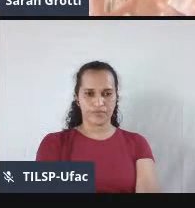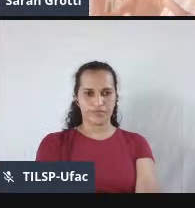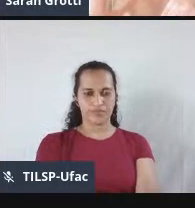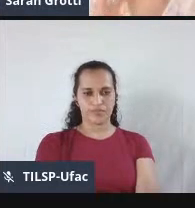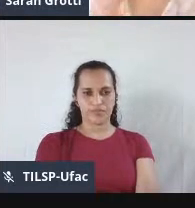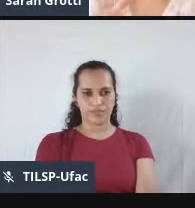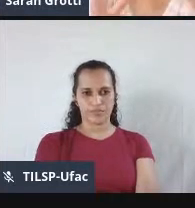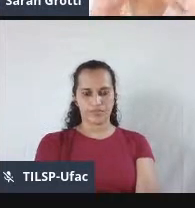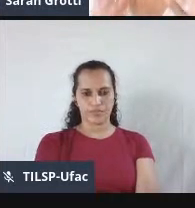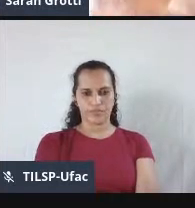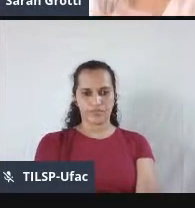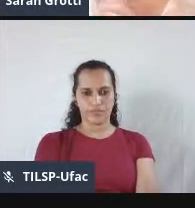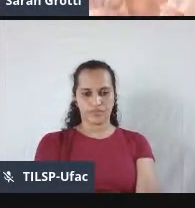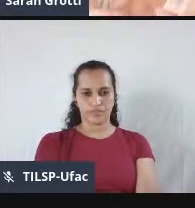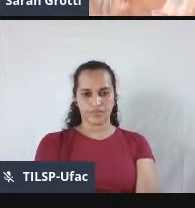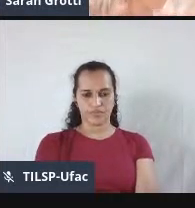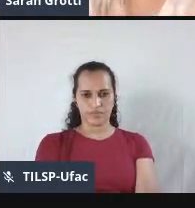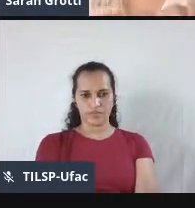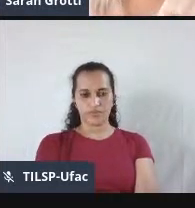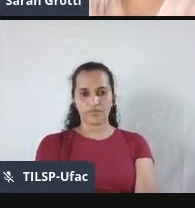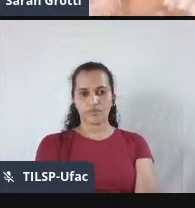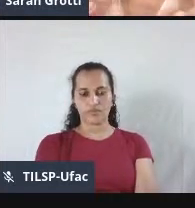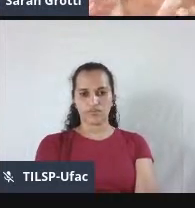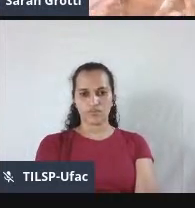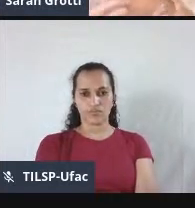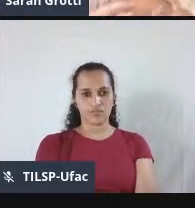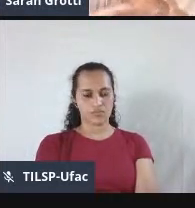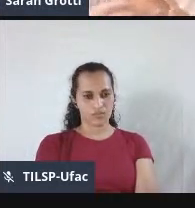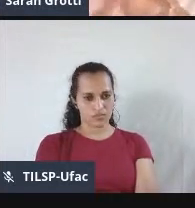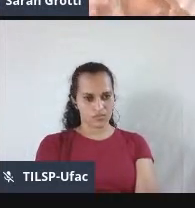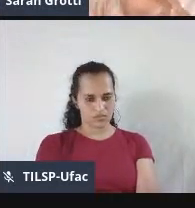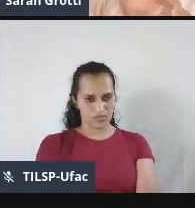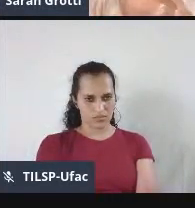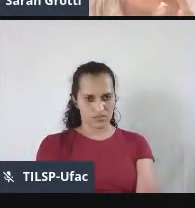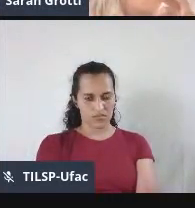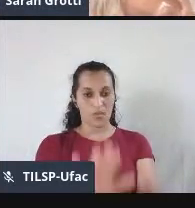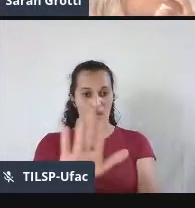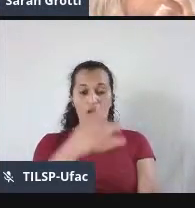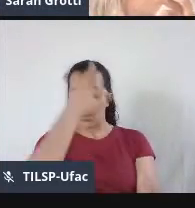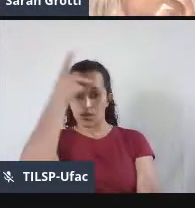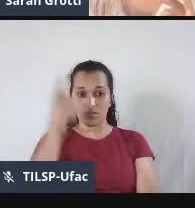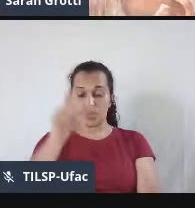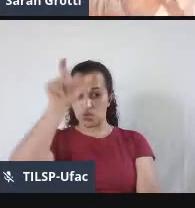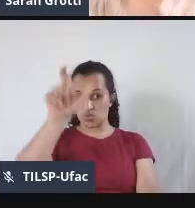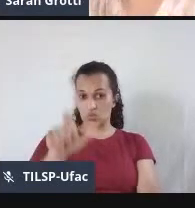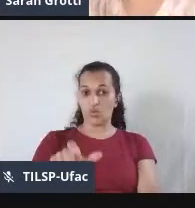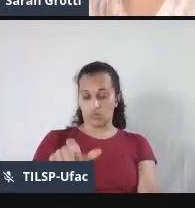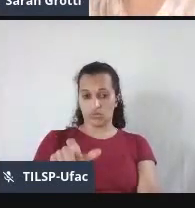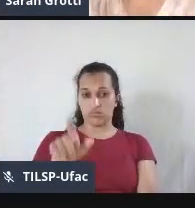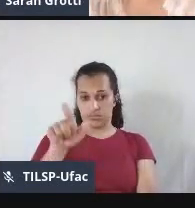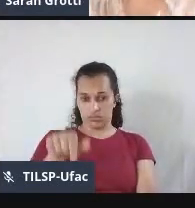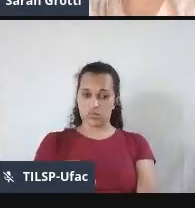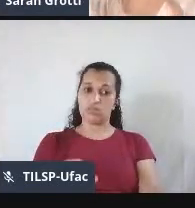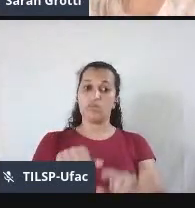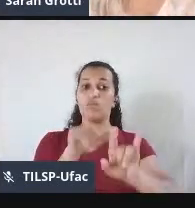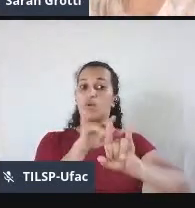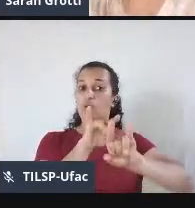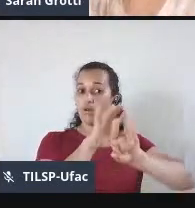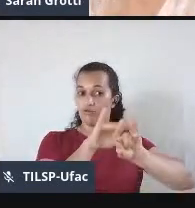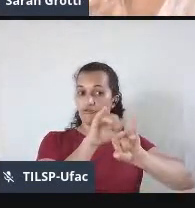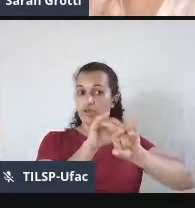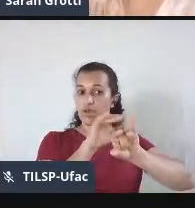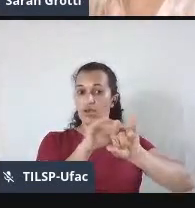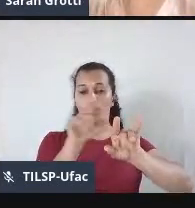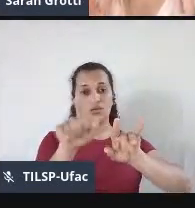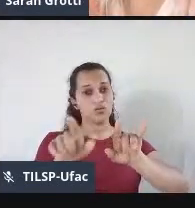o indivíduo vegano mesmo, que não suplementa, que não faz o uso da suplementação, ele pode ter níveis muito